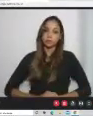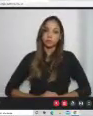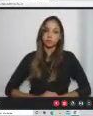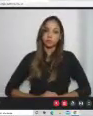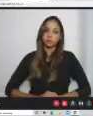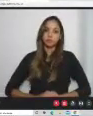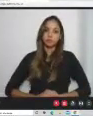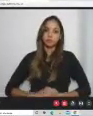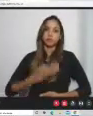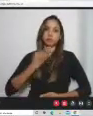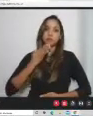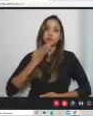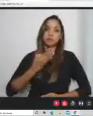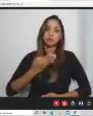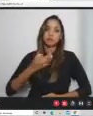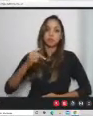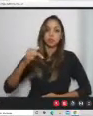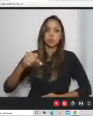Indicação